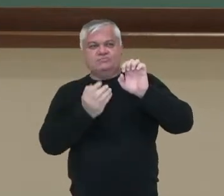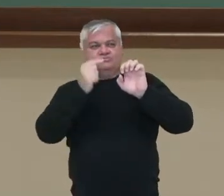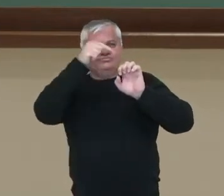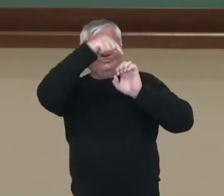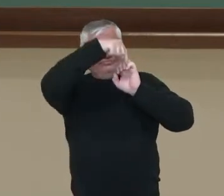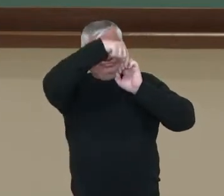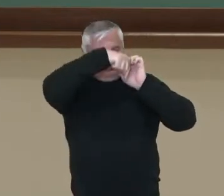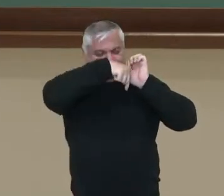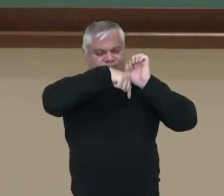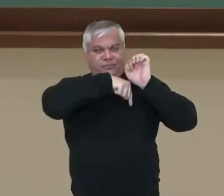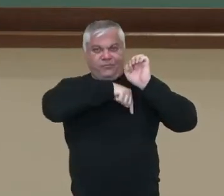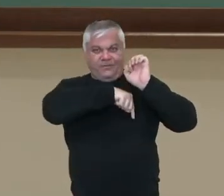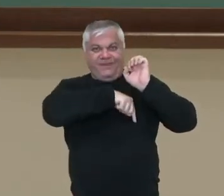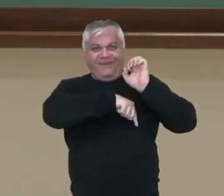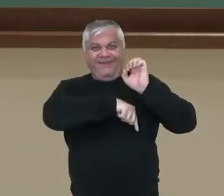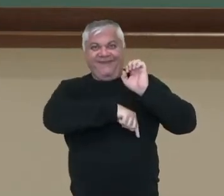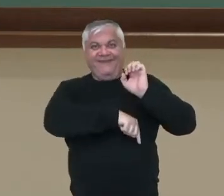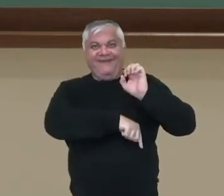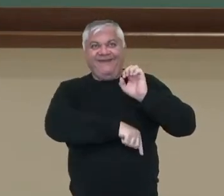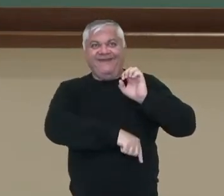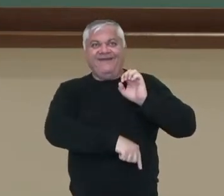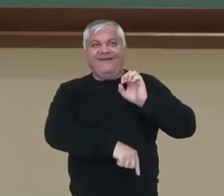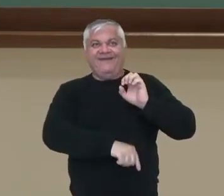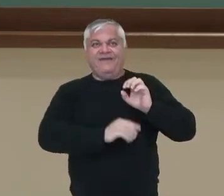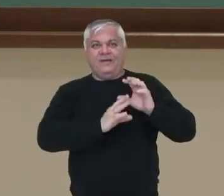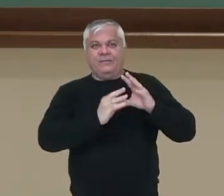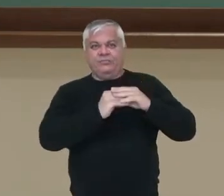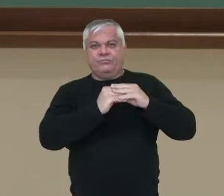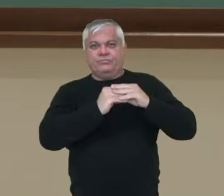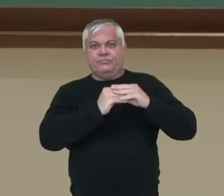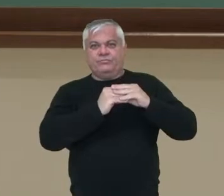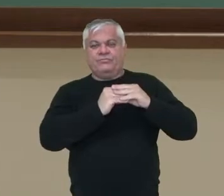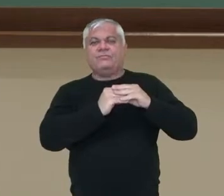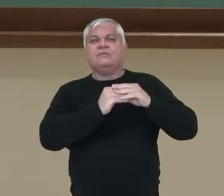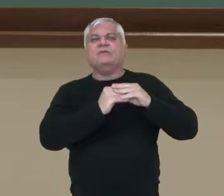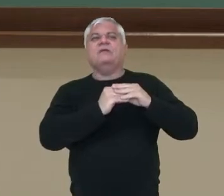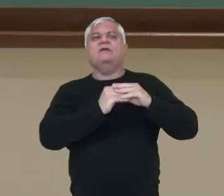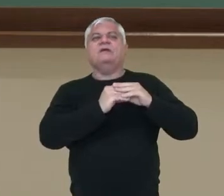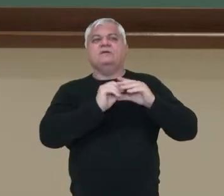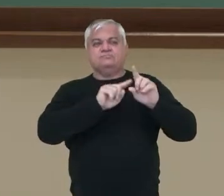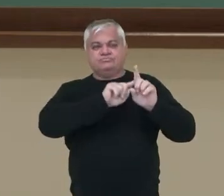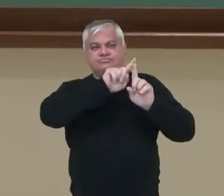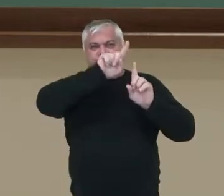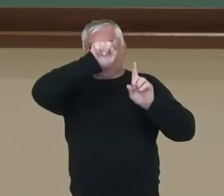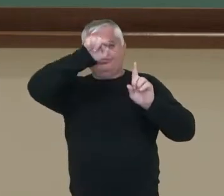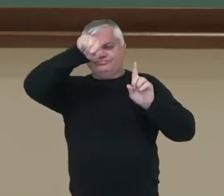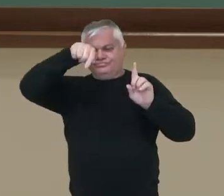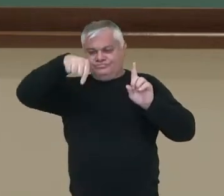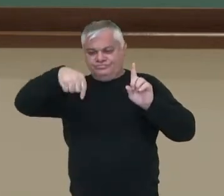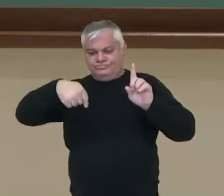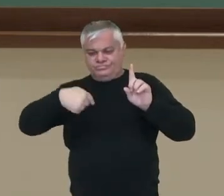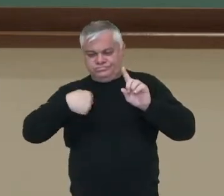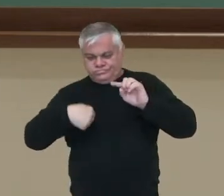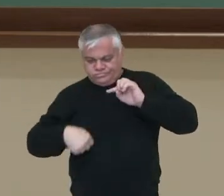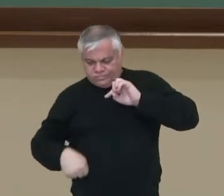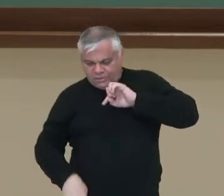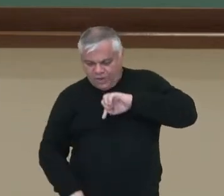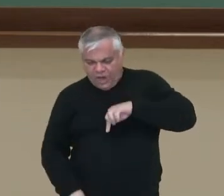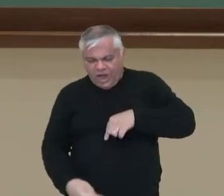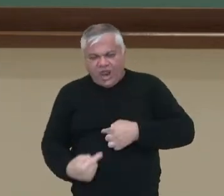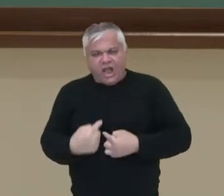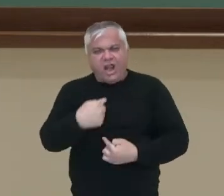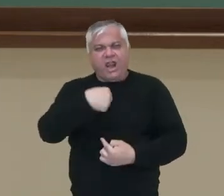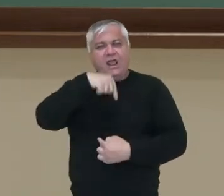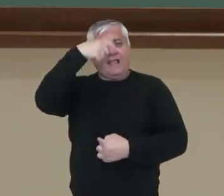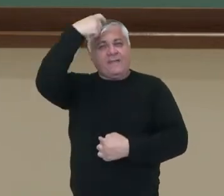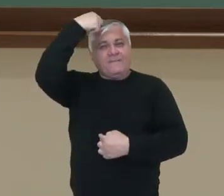pelo ventrículo esquerdo, né? A válvula se abriu, vai pela artéria aorta, passa pelo corpo todo.